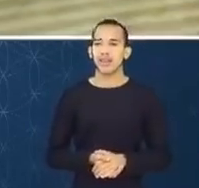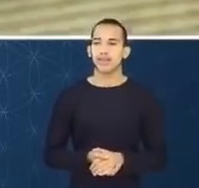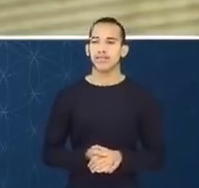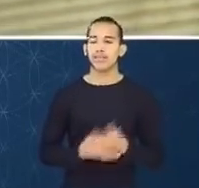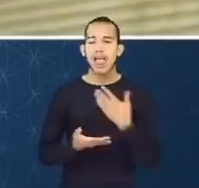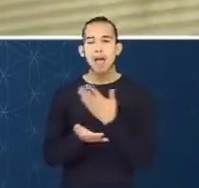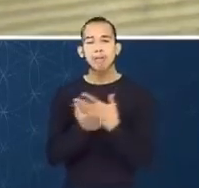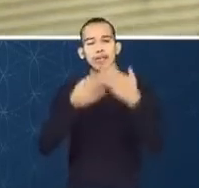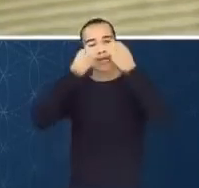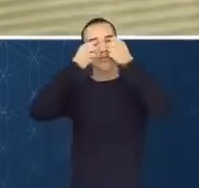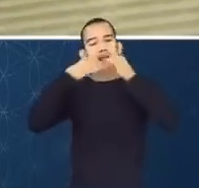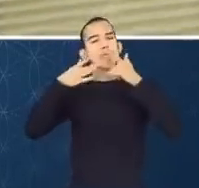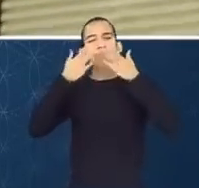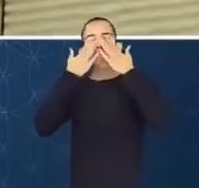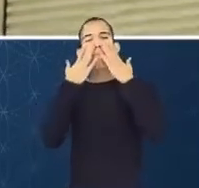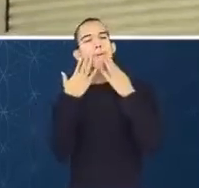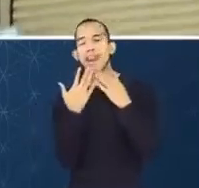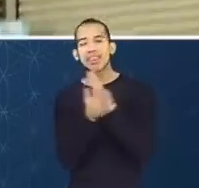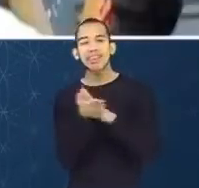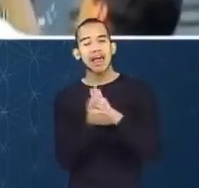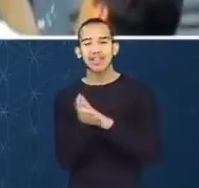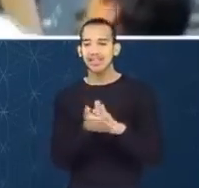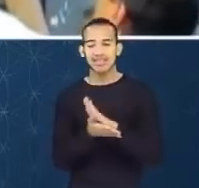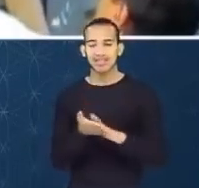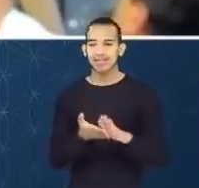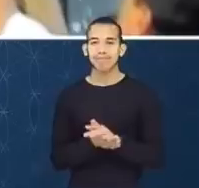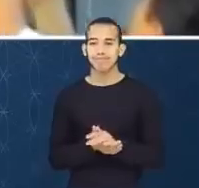Chorava, mas não molhava mais, não.